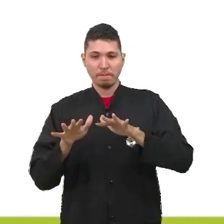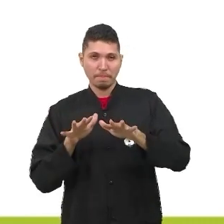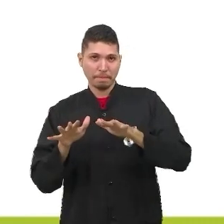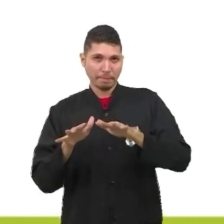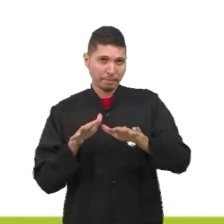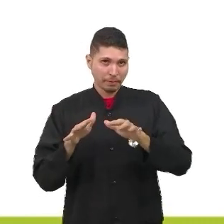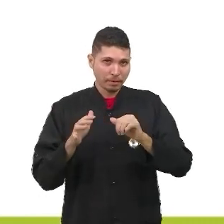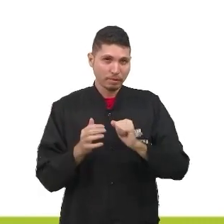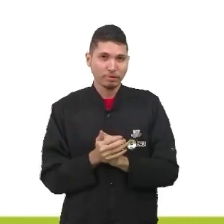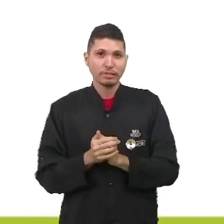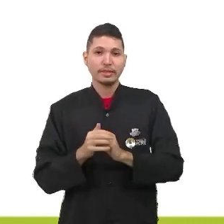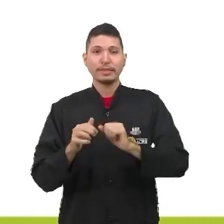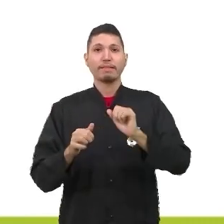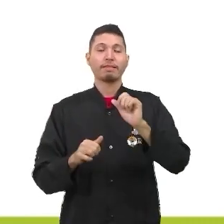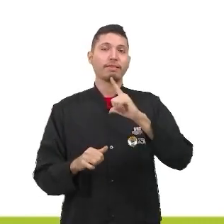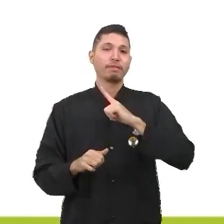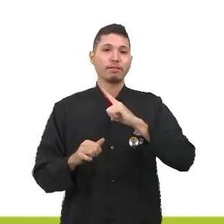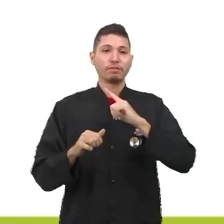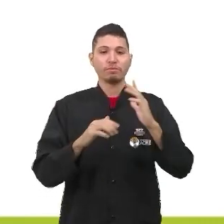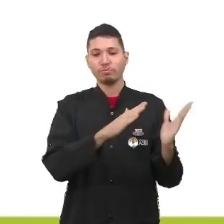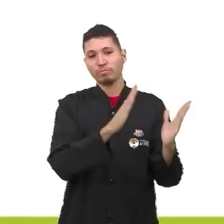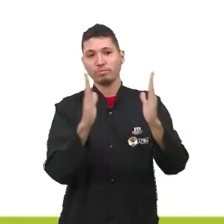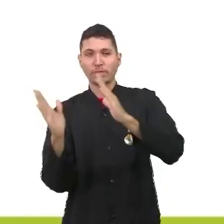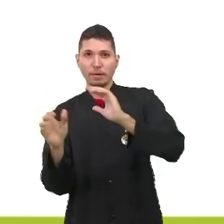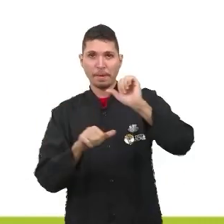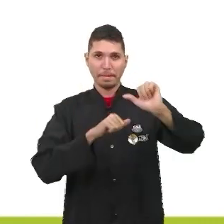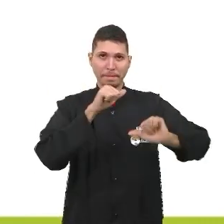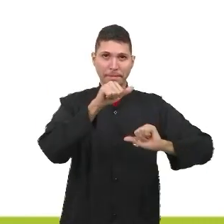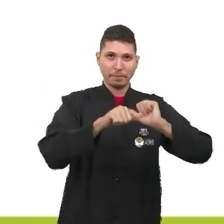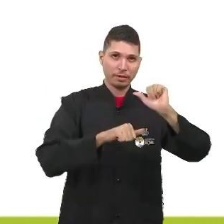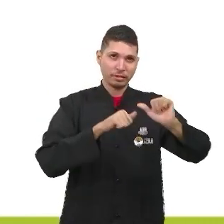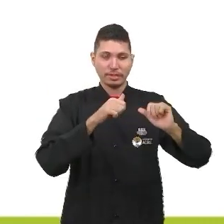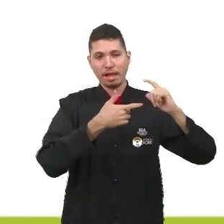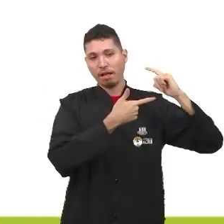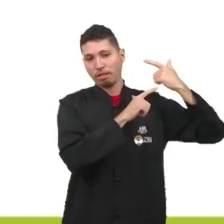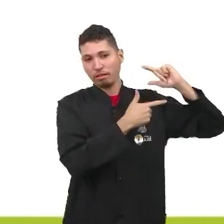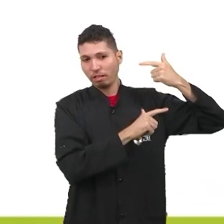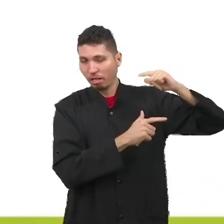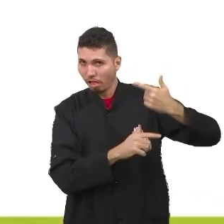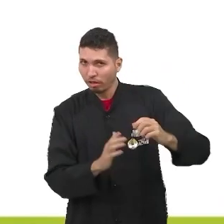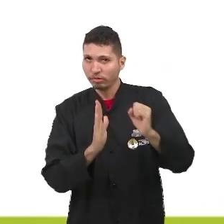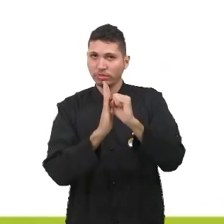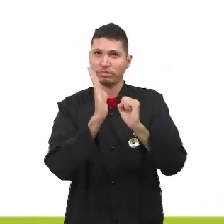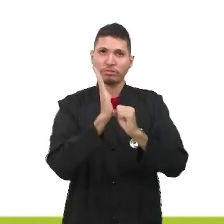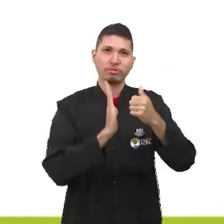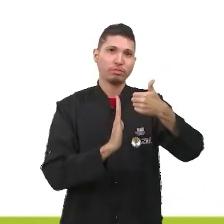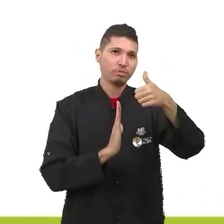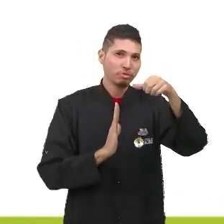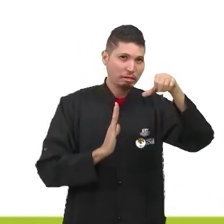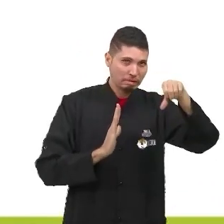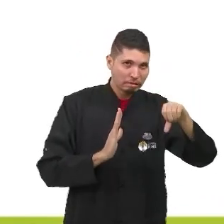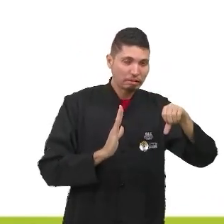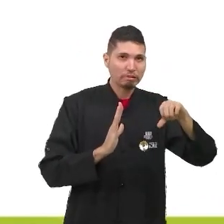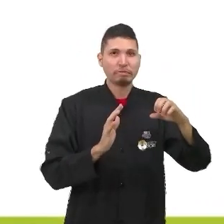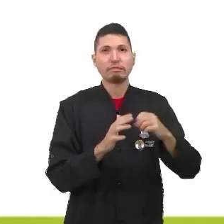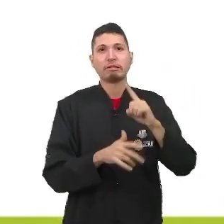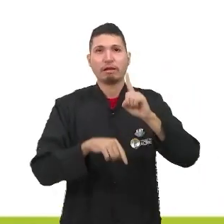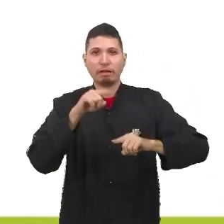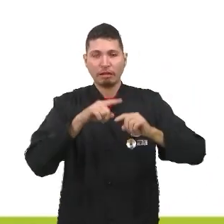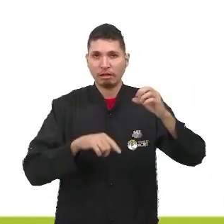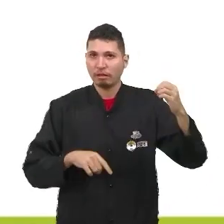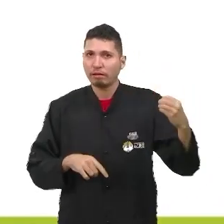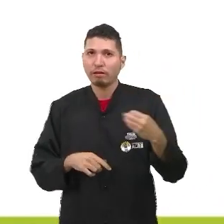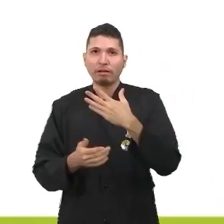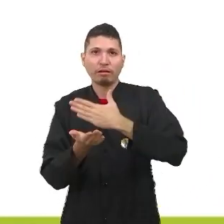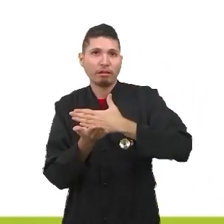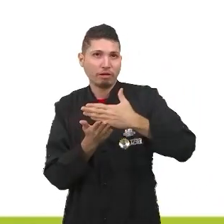período de transição entre as características literárias tradicionais do século XIX e as inovações que